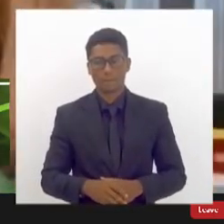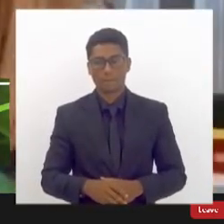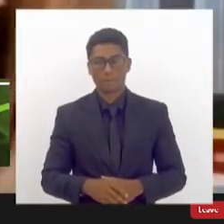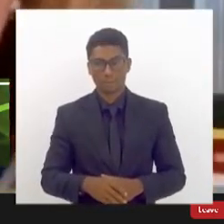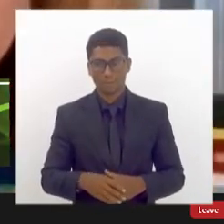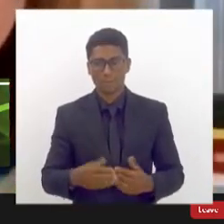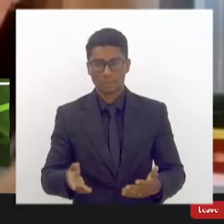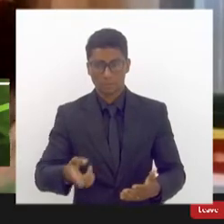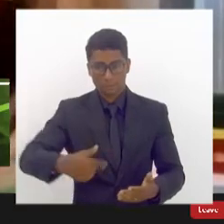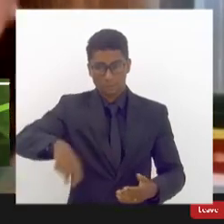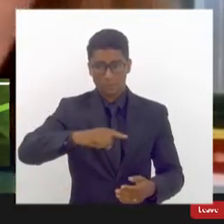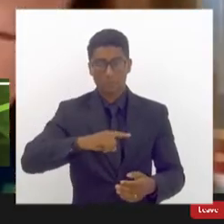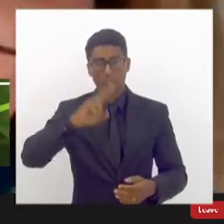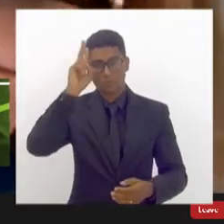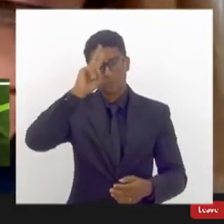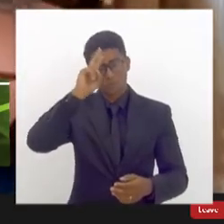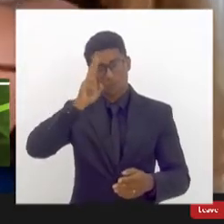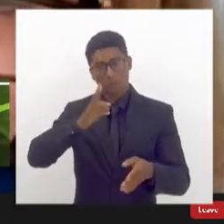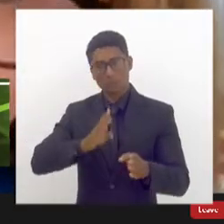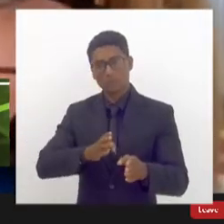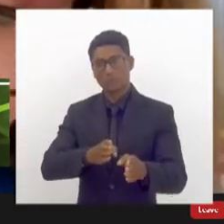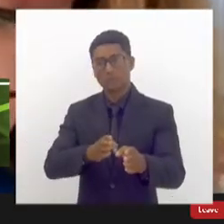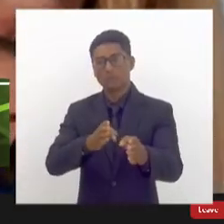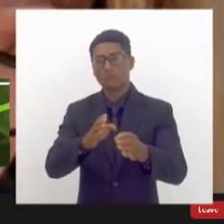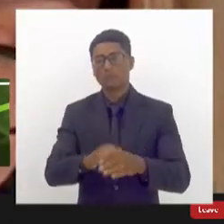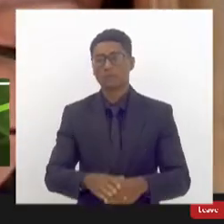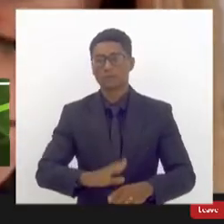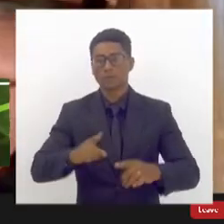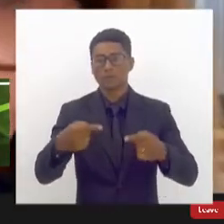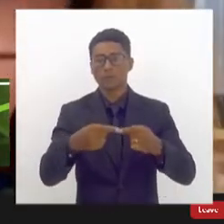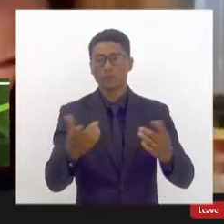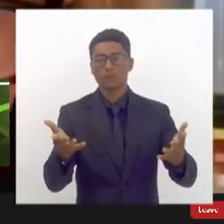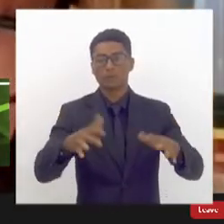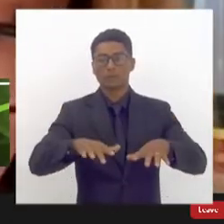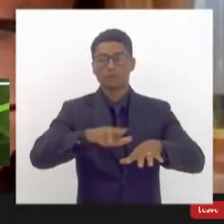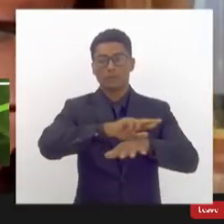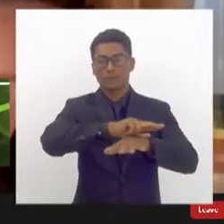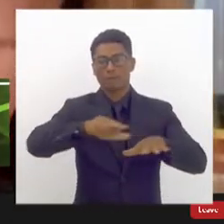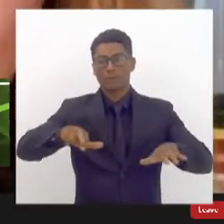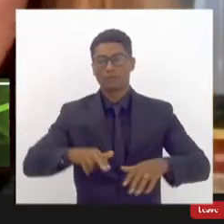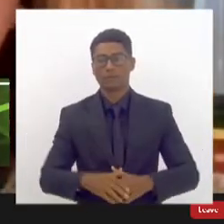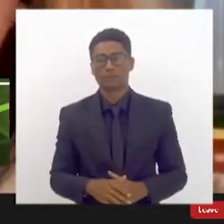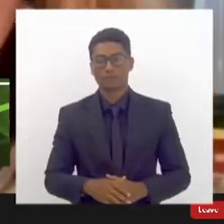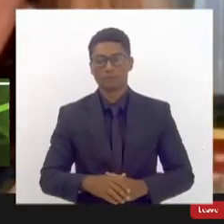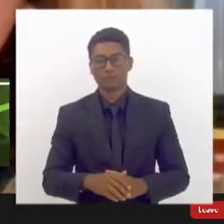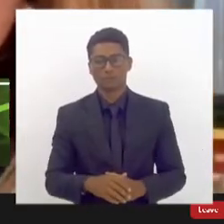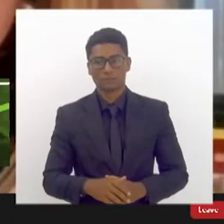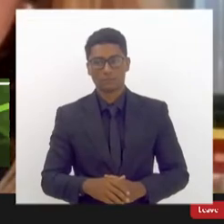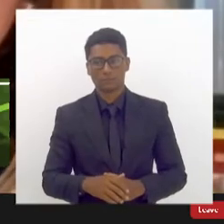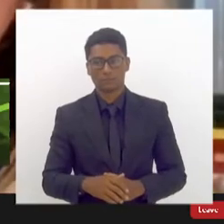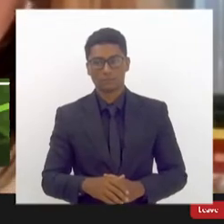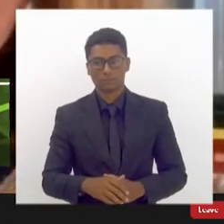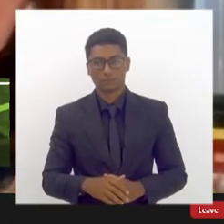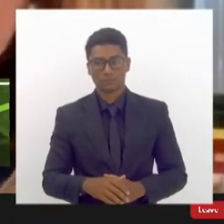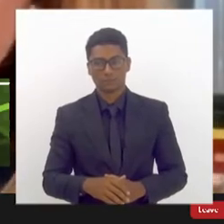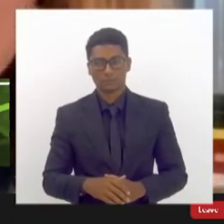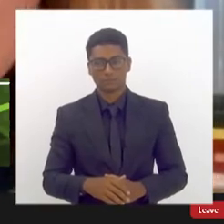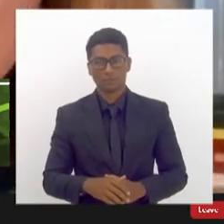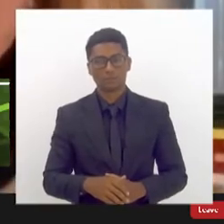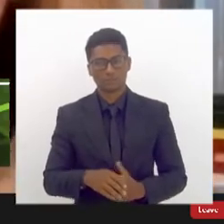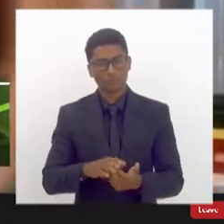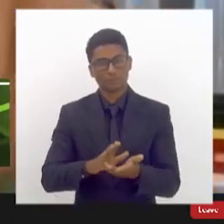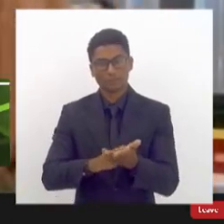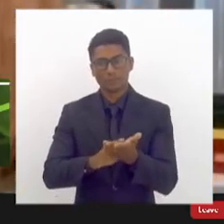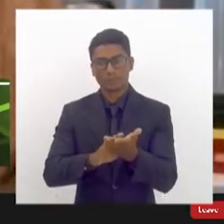nossa trajetória na Comissão de Inclusão e Diversidade. E nesse sentido, eu